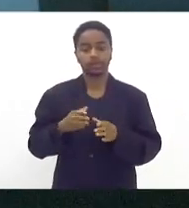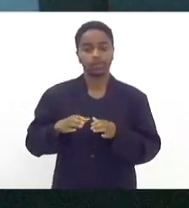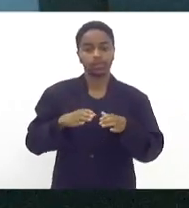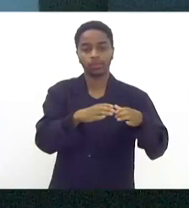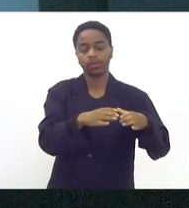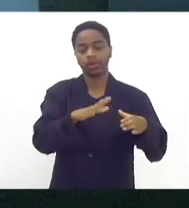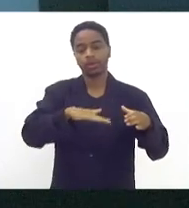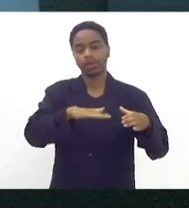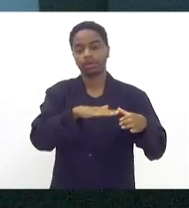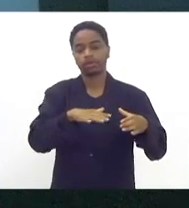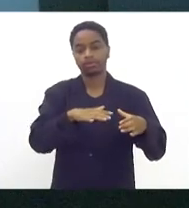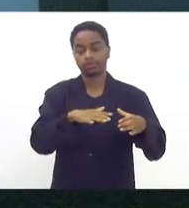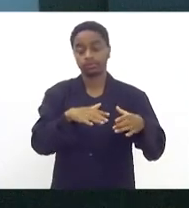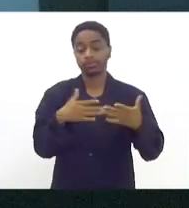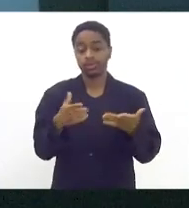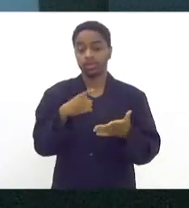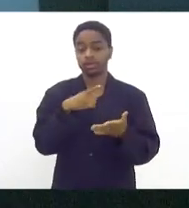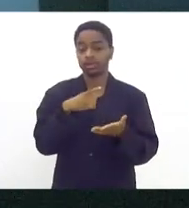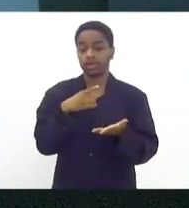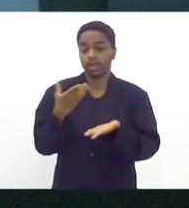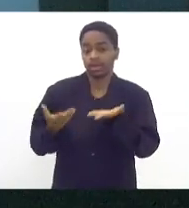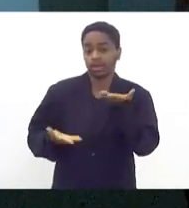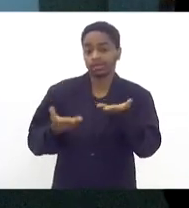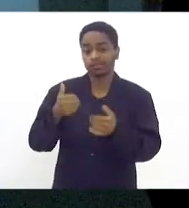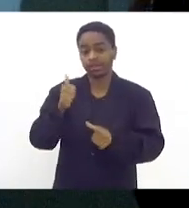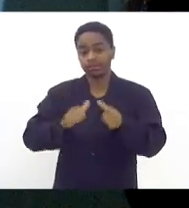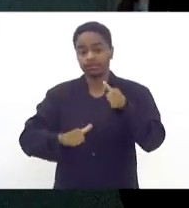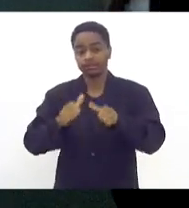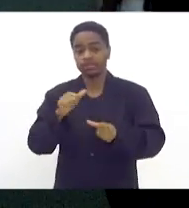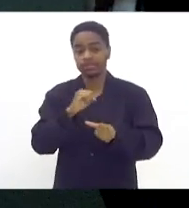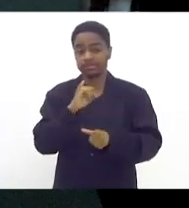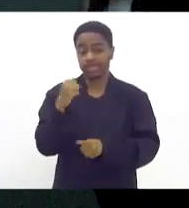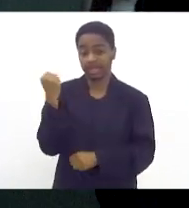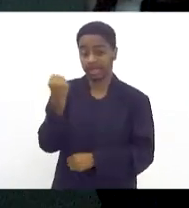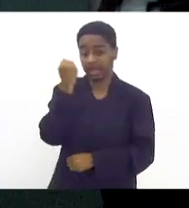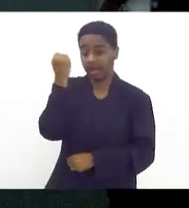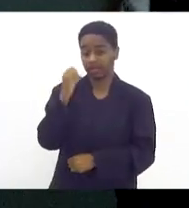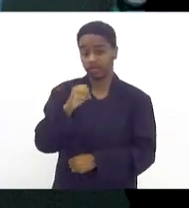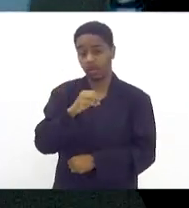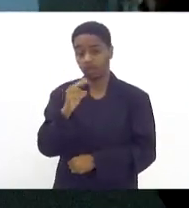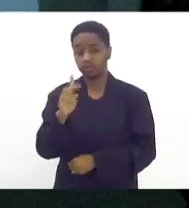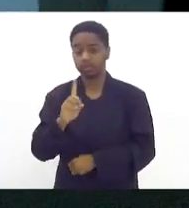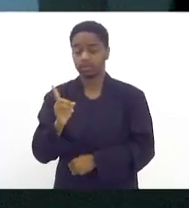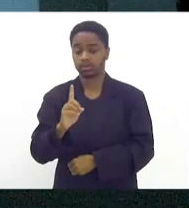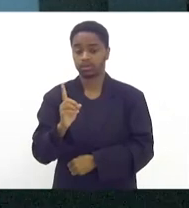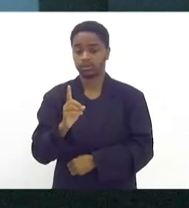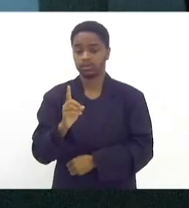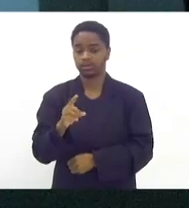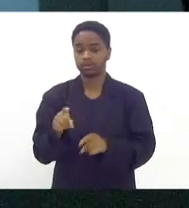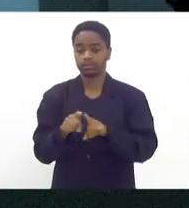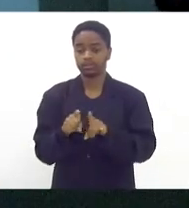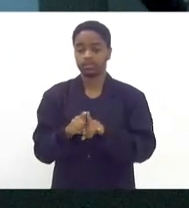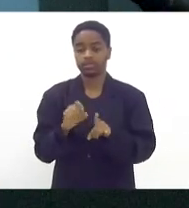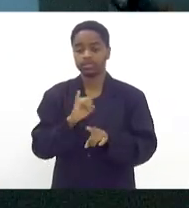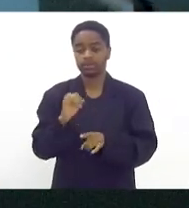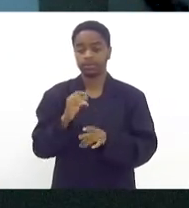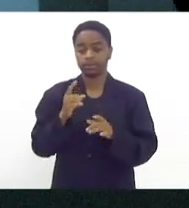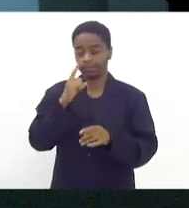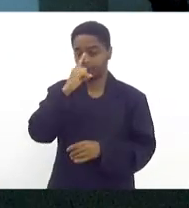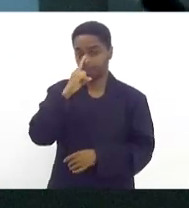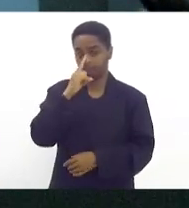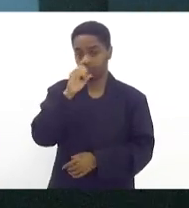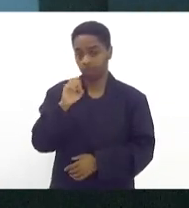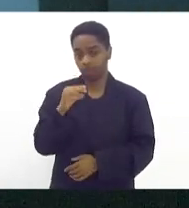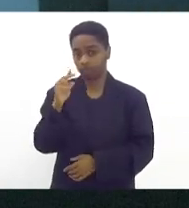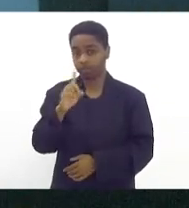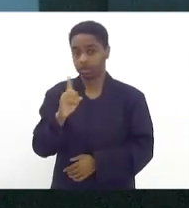também um de quão grave é essa normalidade assistencial o quanto coloca em risco toda